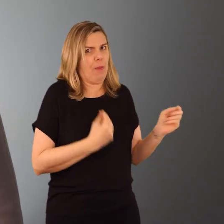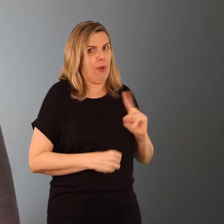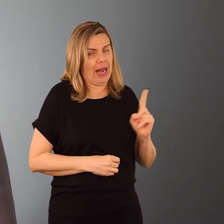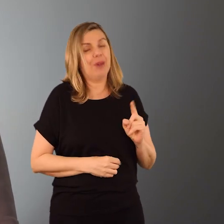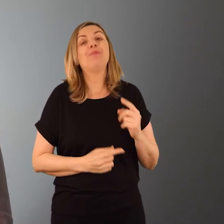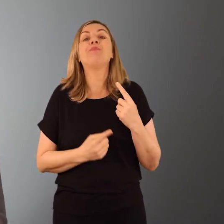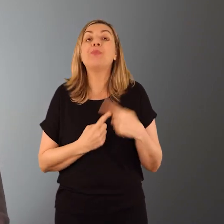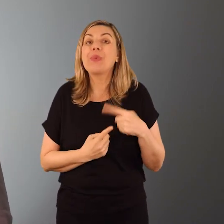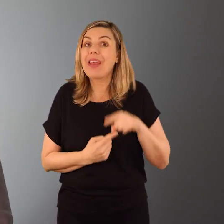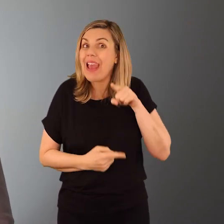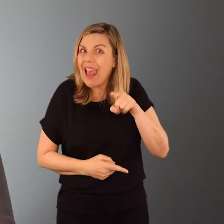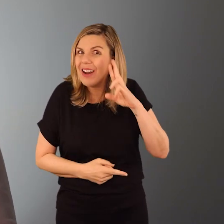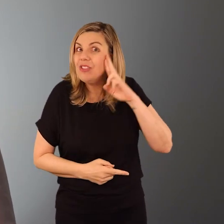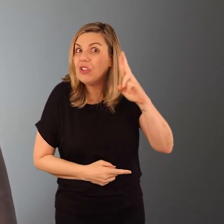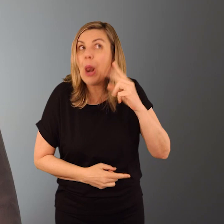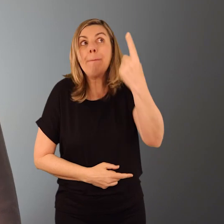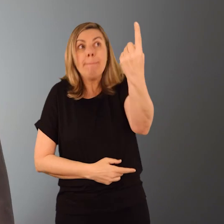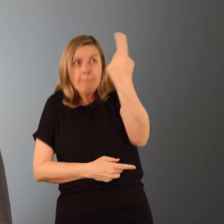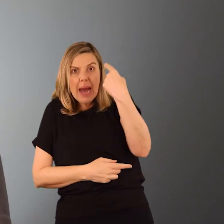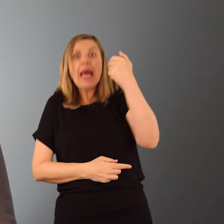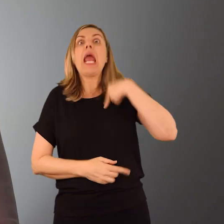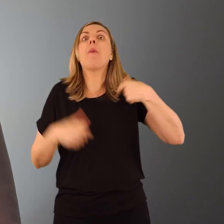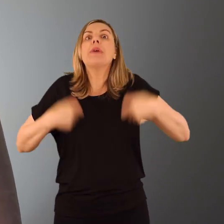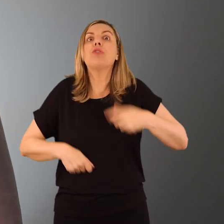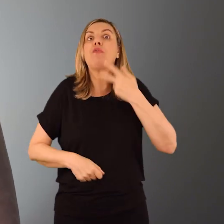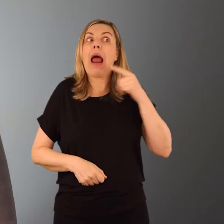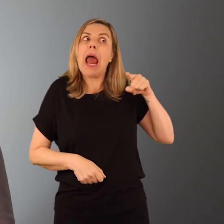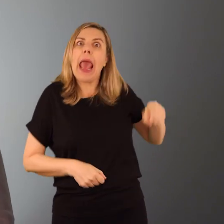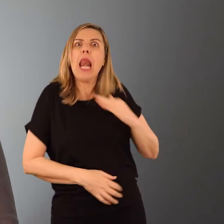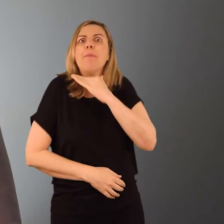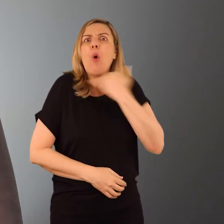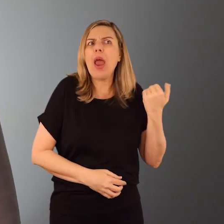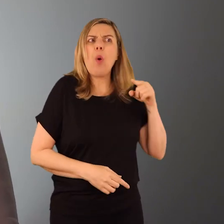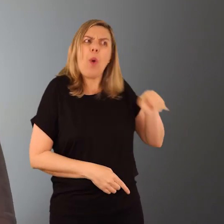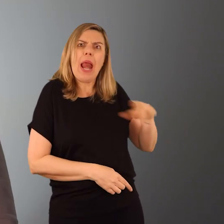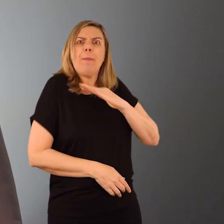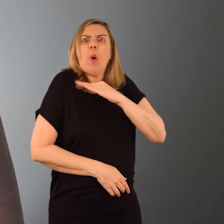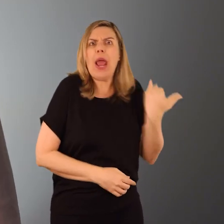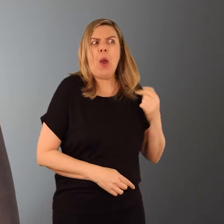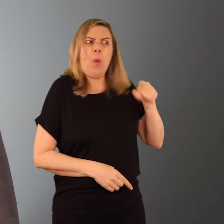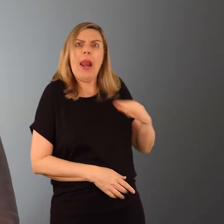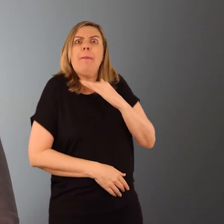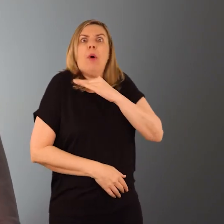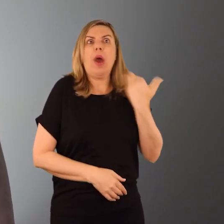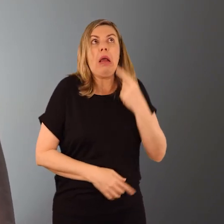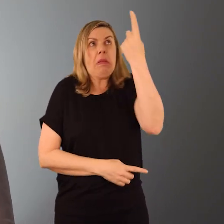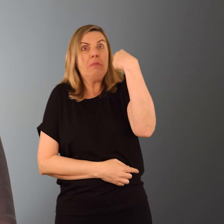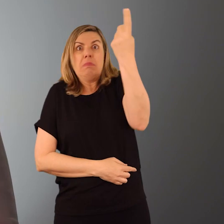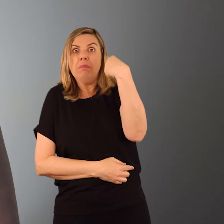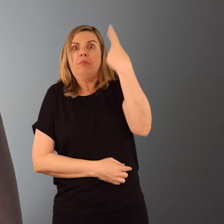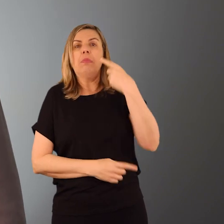embora, gente. É que ela falou que era para eu dizer assim: o seu Armando morreu, o seu Armando morreu, o seu Armando morreu, o seu Armando